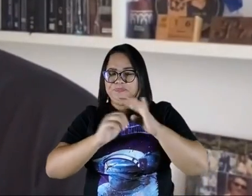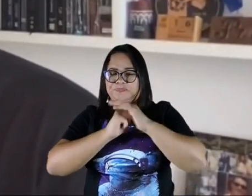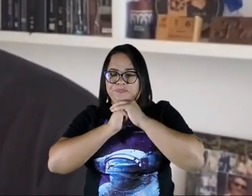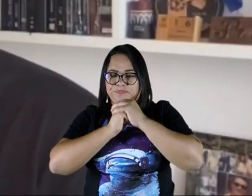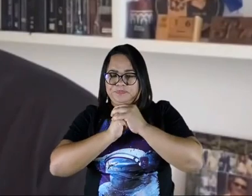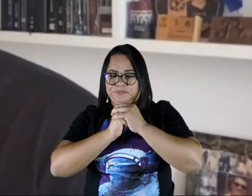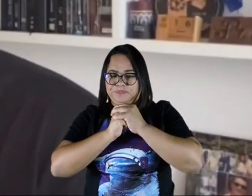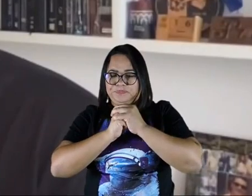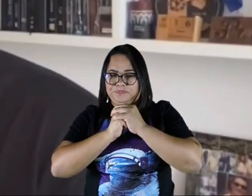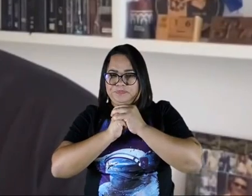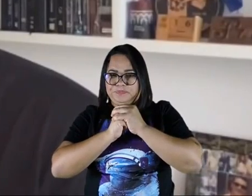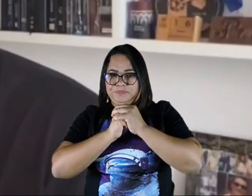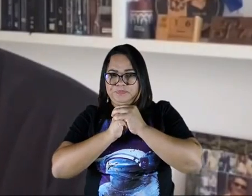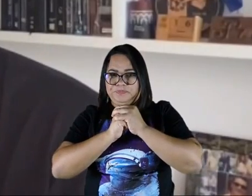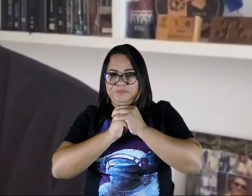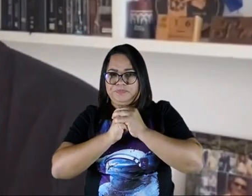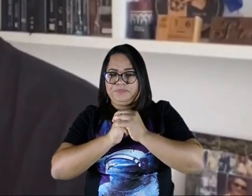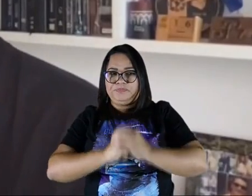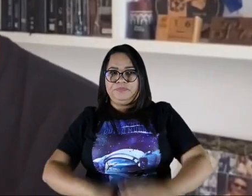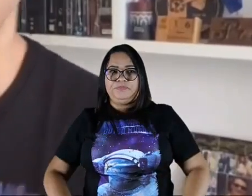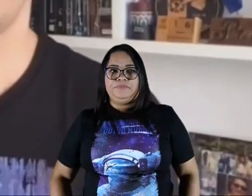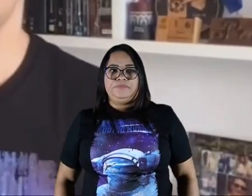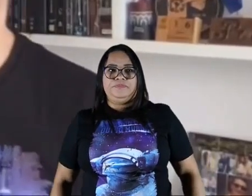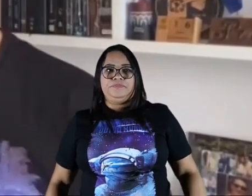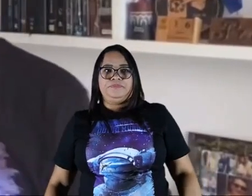Amém, Senhor.